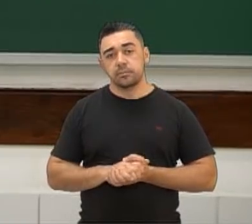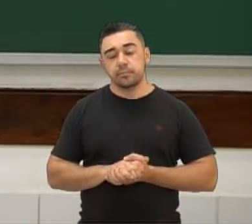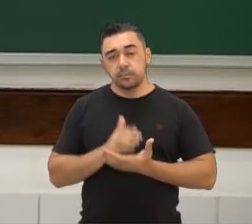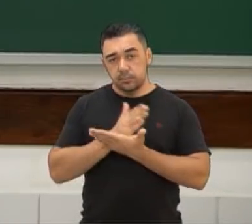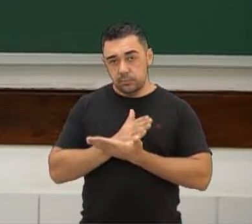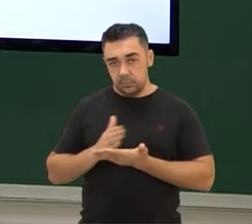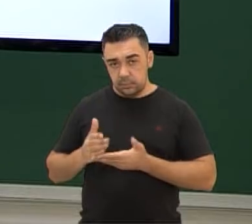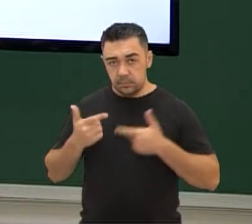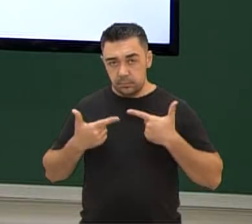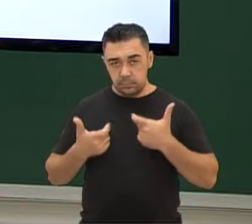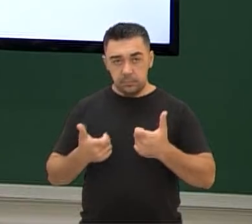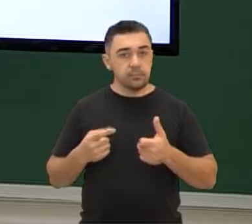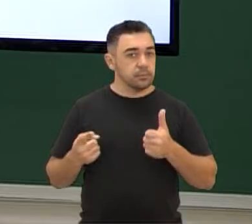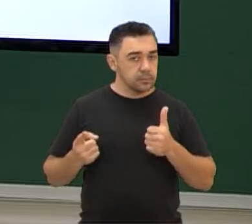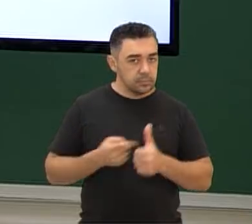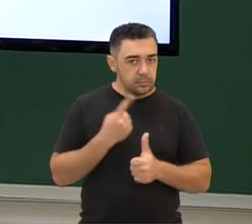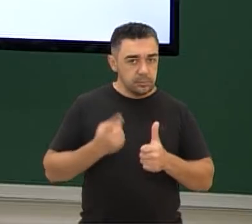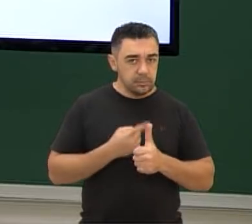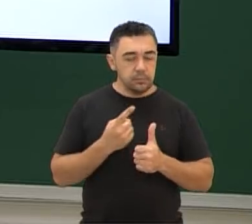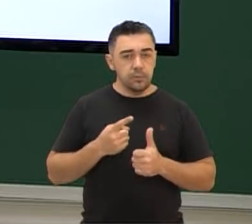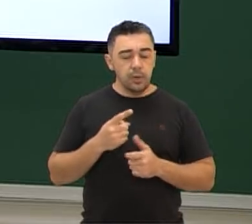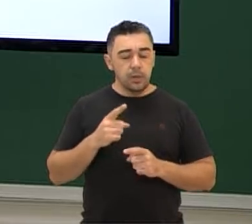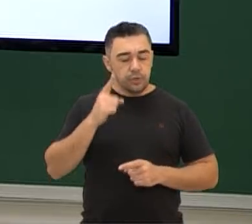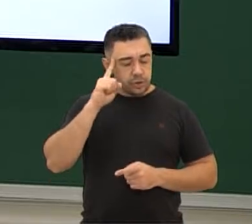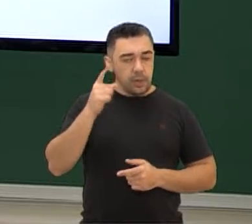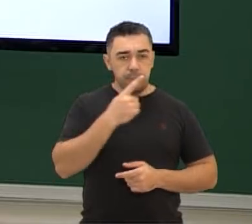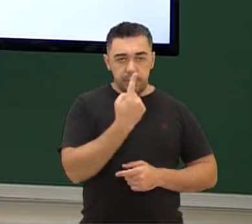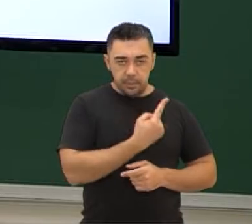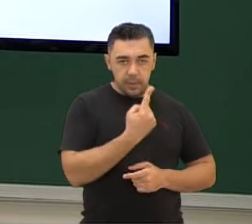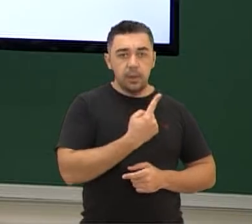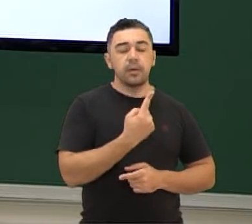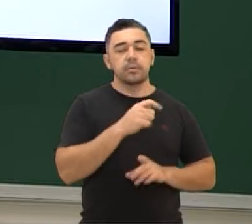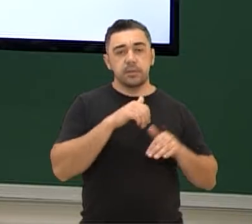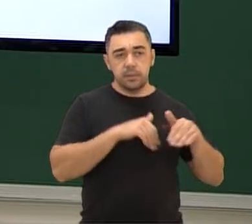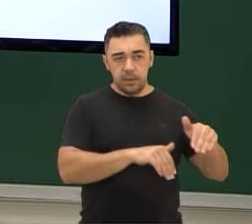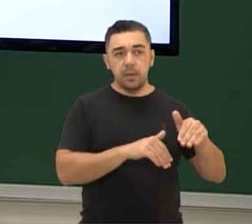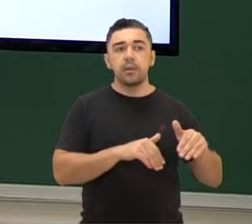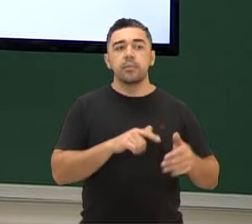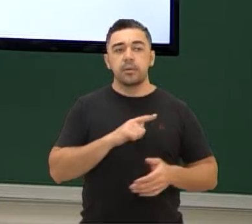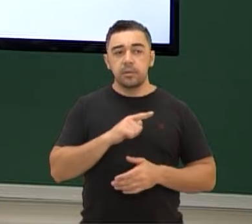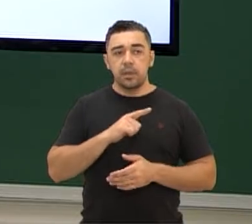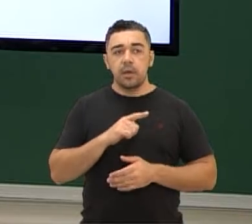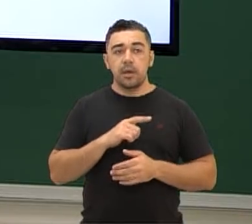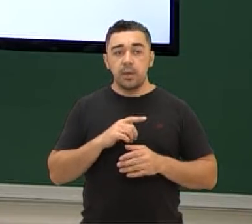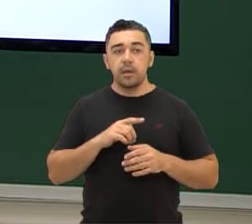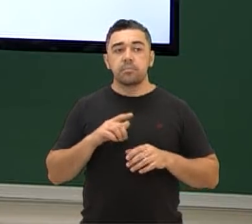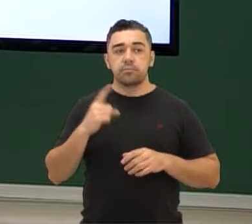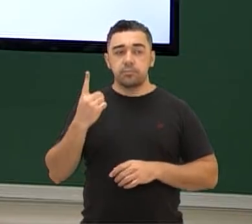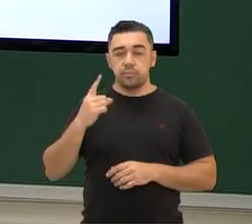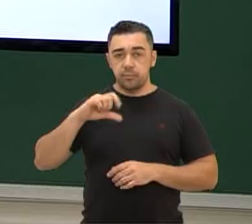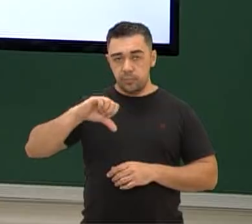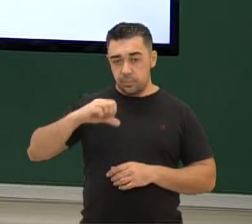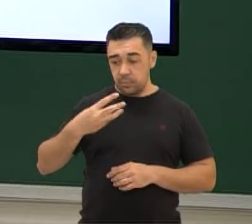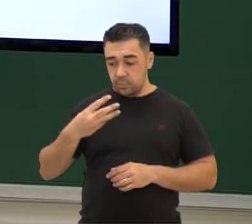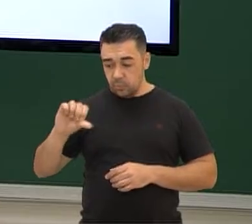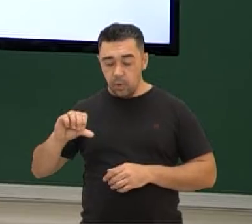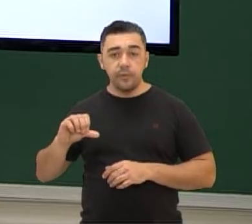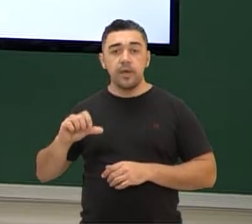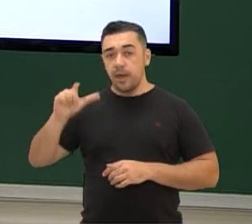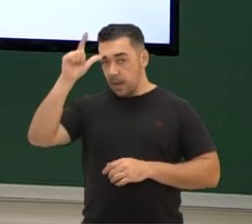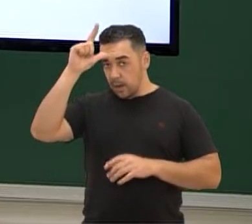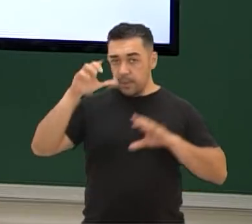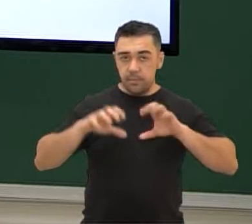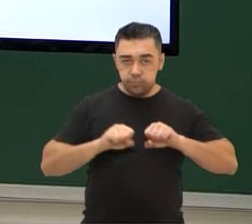início da guerra foi em 1º de setembro de 39. Lembra? Invasão da Alemanha à Polônia. E a guerra